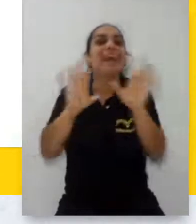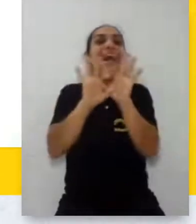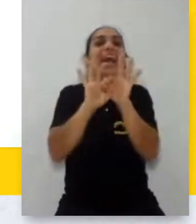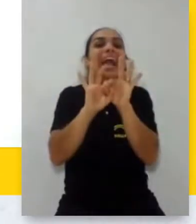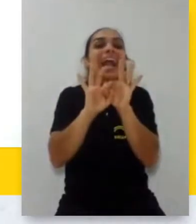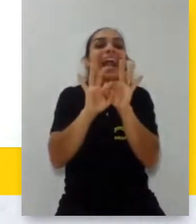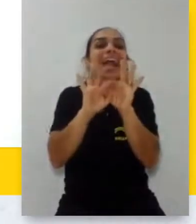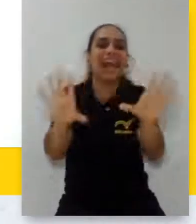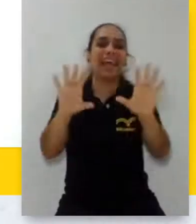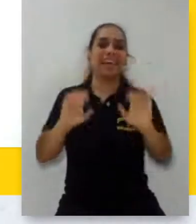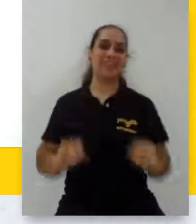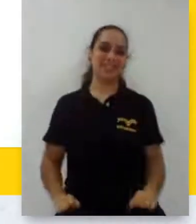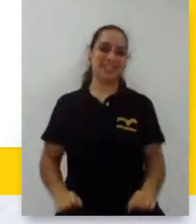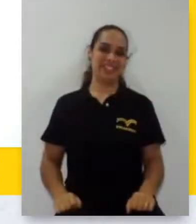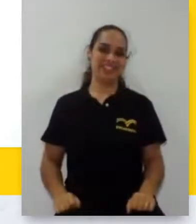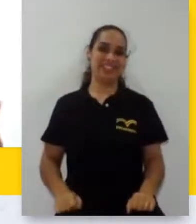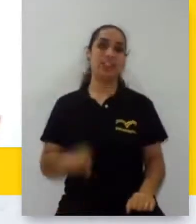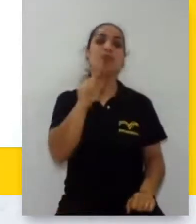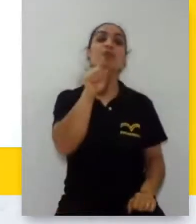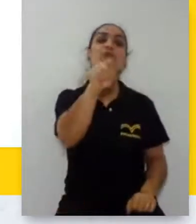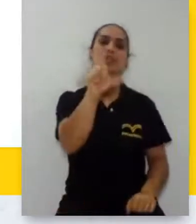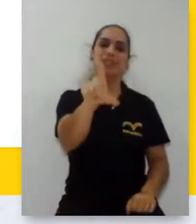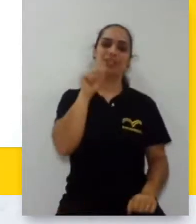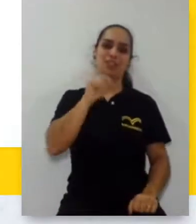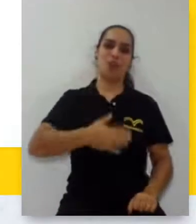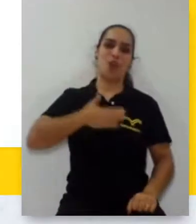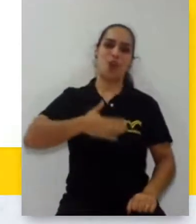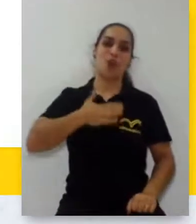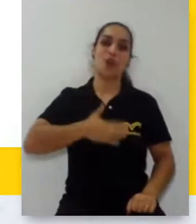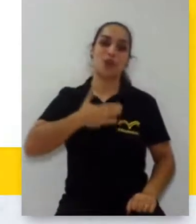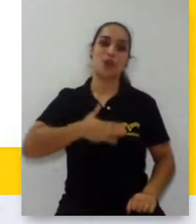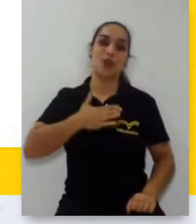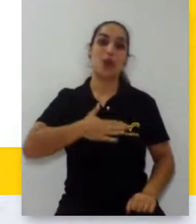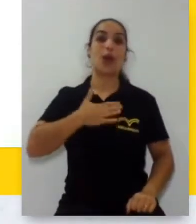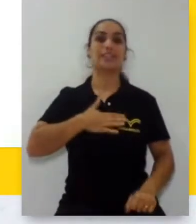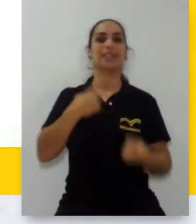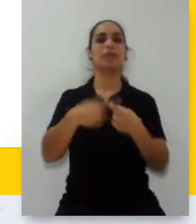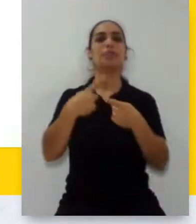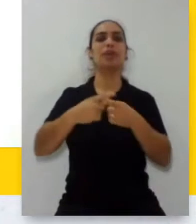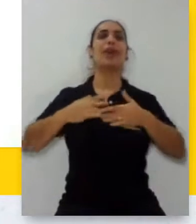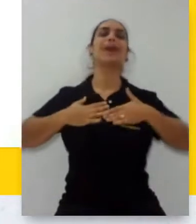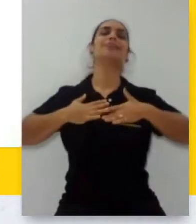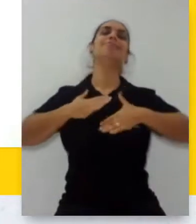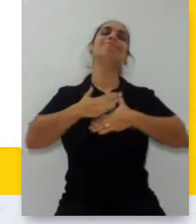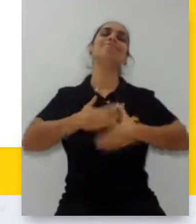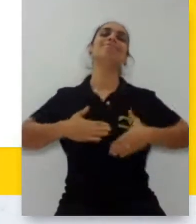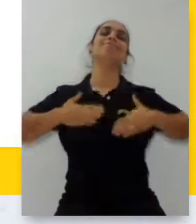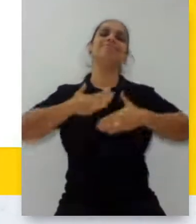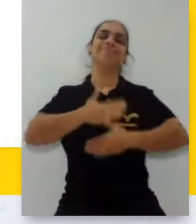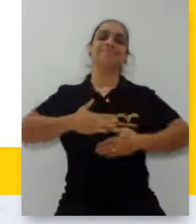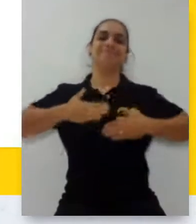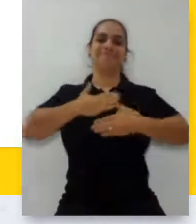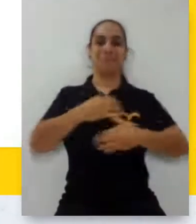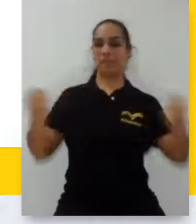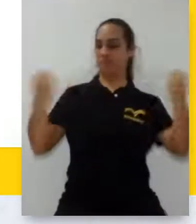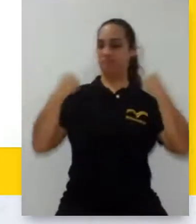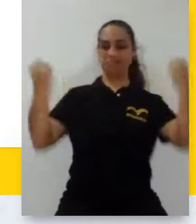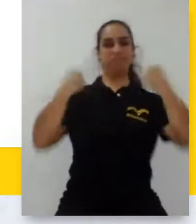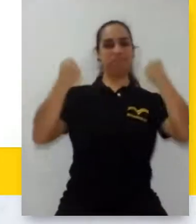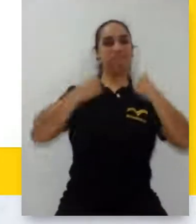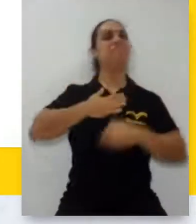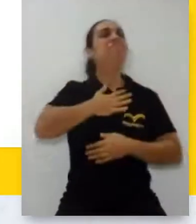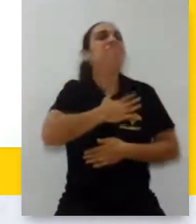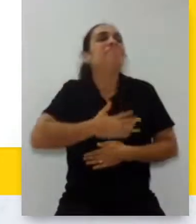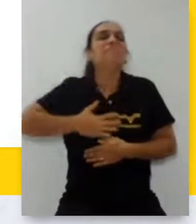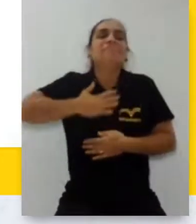atividades, mas tem tantas atividades, tantas opções que nós podemos fazer em casa, podemos fazer com a família, enfim, opta por algo